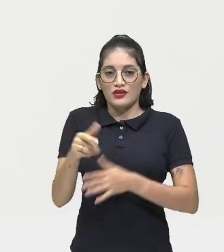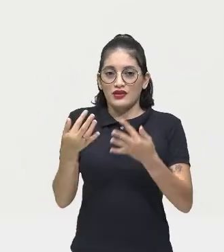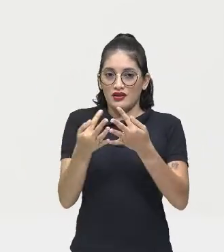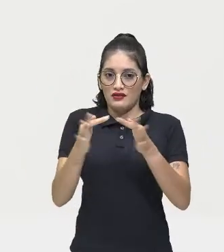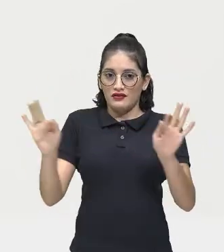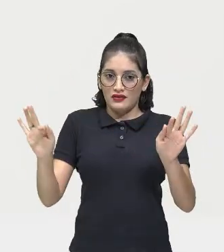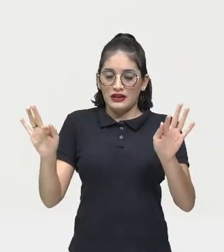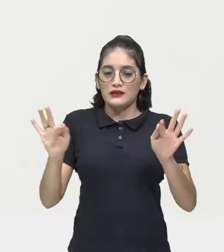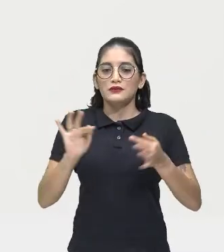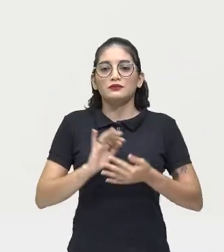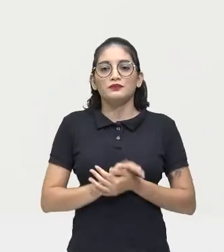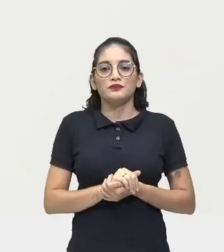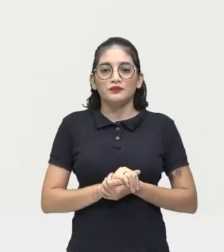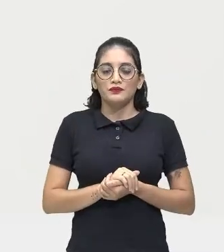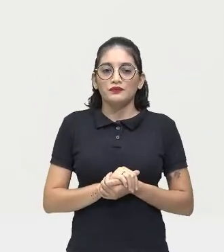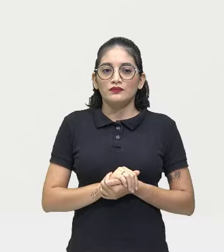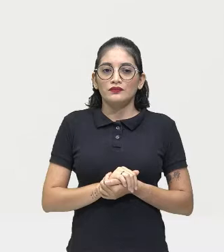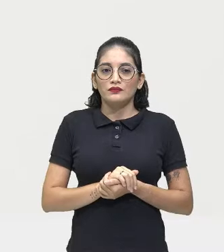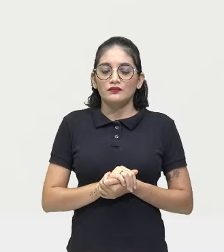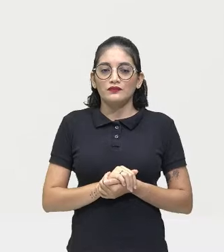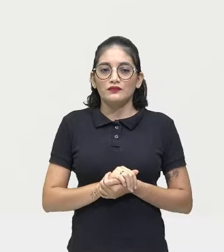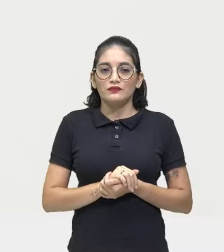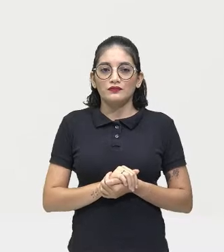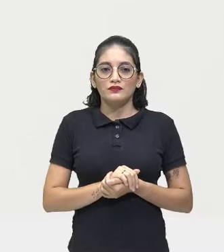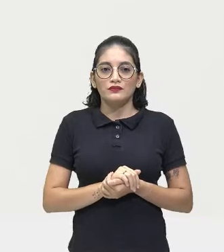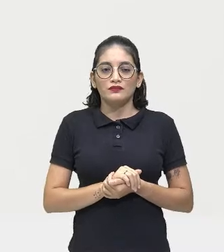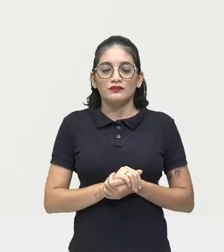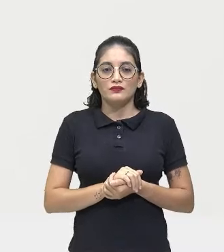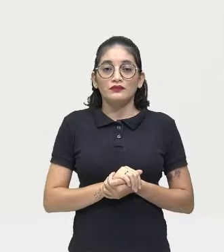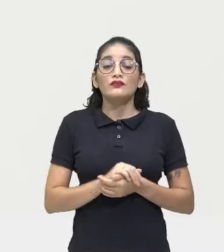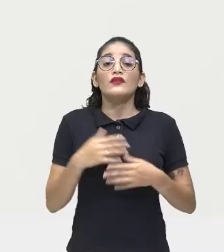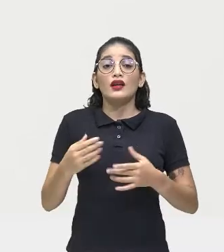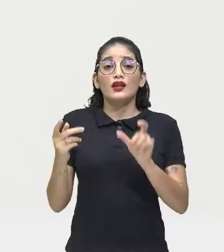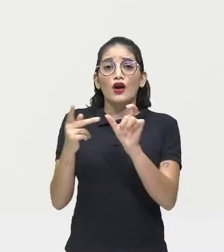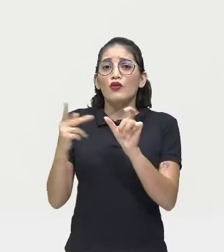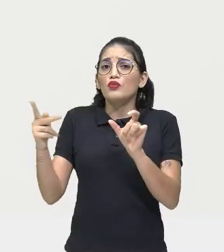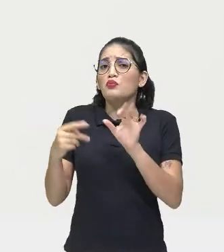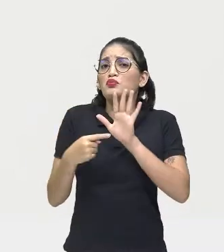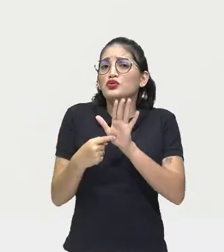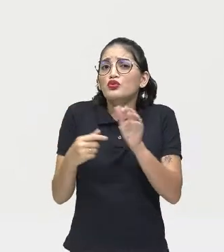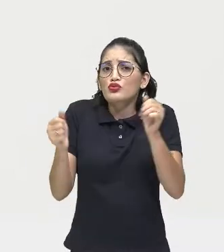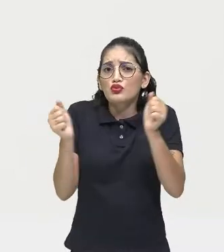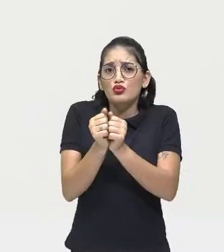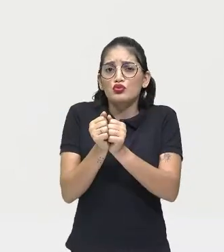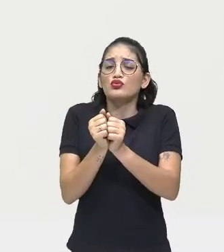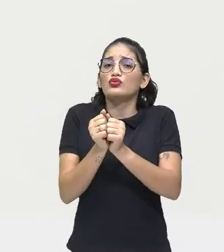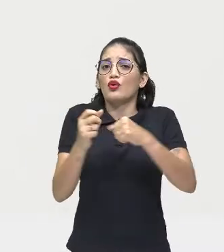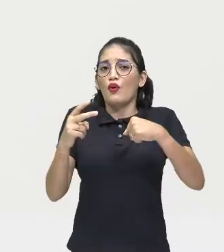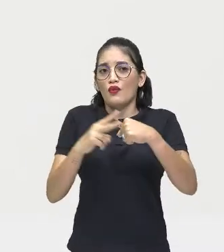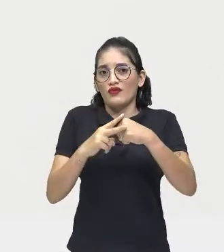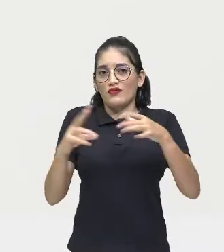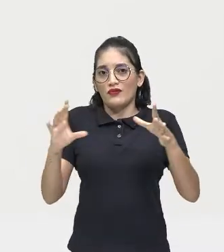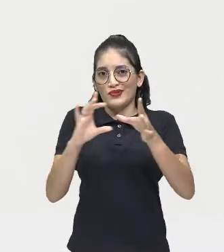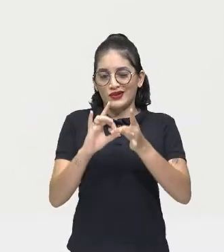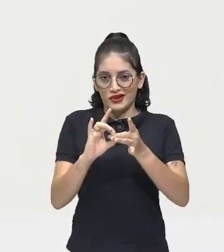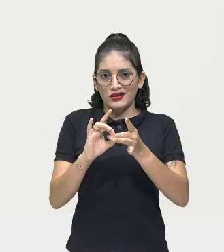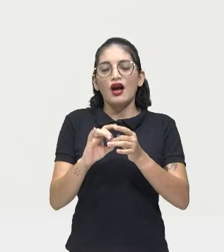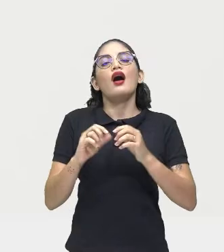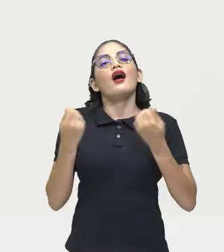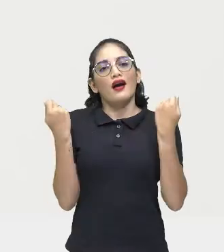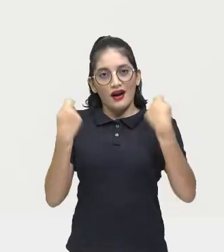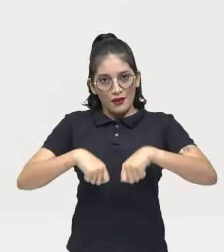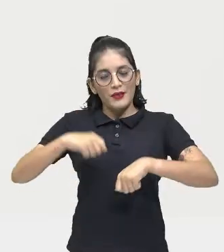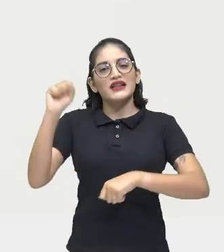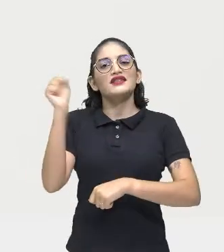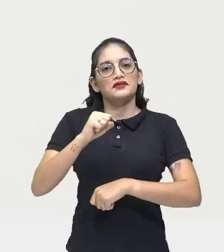que o predicativo de sujeito não apareceu junto a um verbo de ligação. Isso também é possível. O verbo